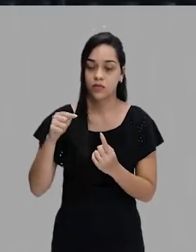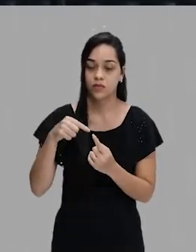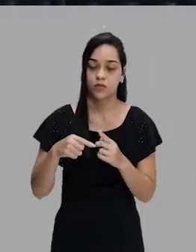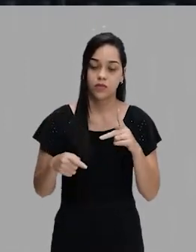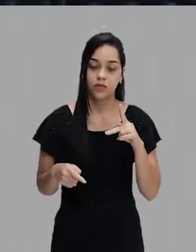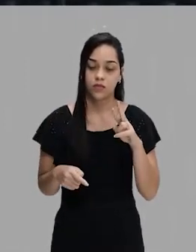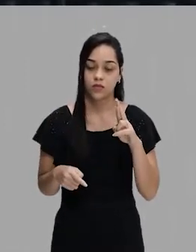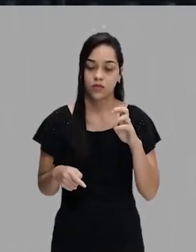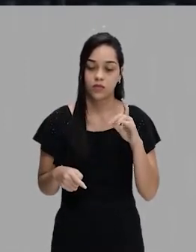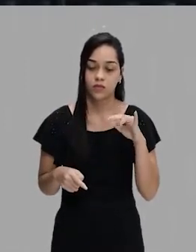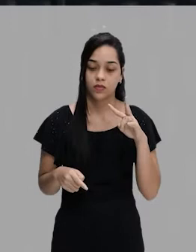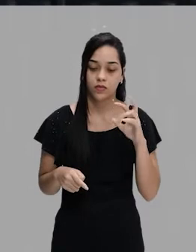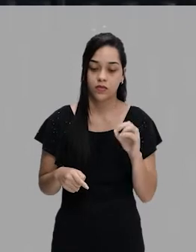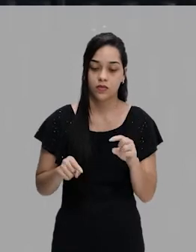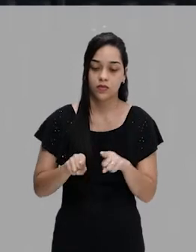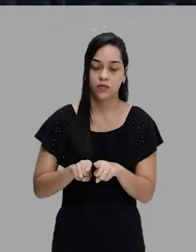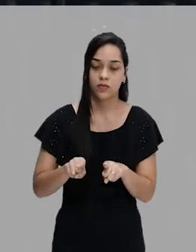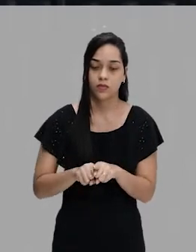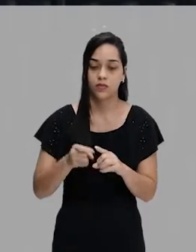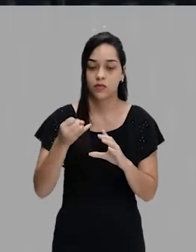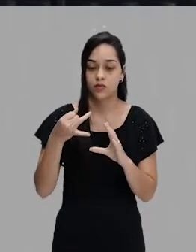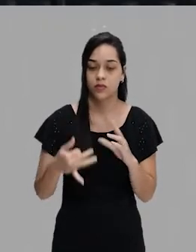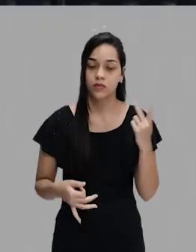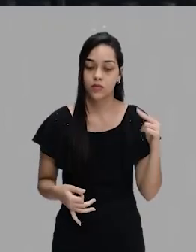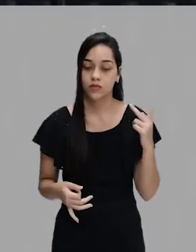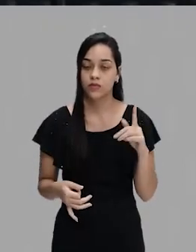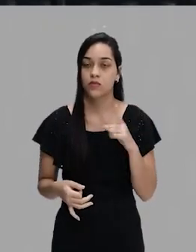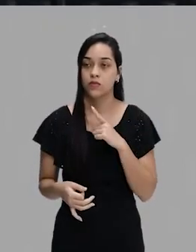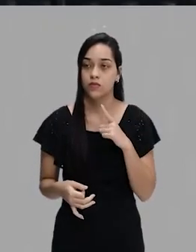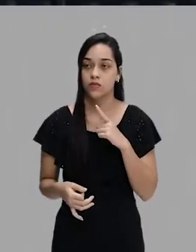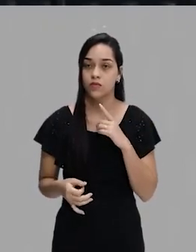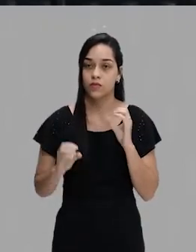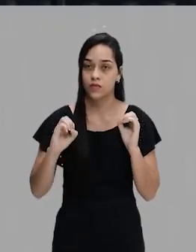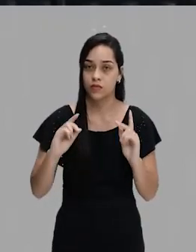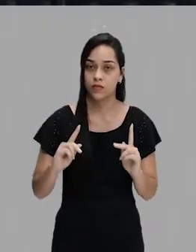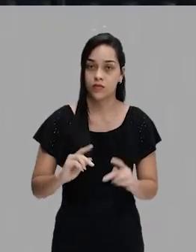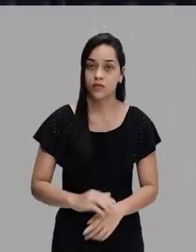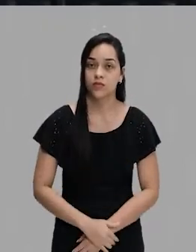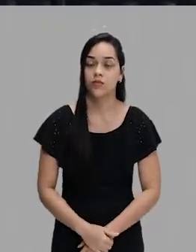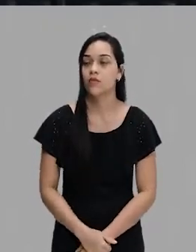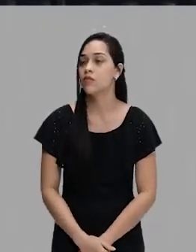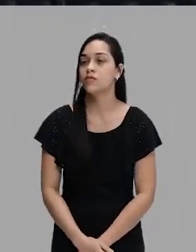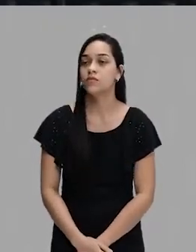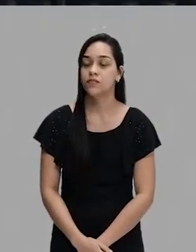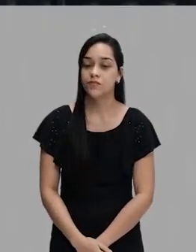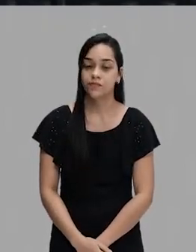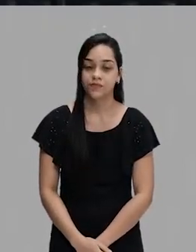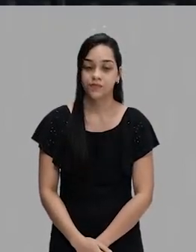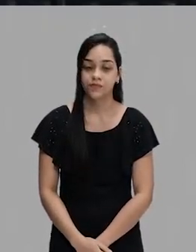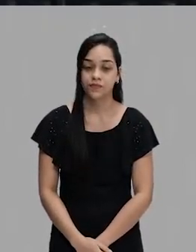de predicativo do sujeito e a classificação dela será substantiva predicativa. Tem mais, hein?